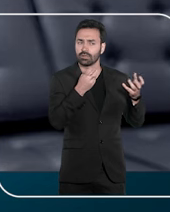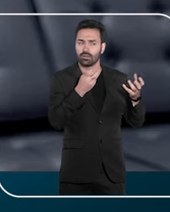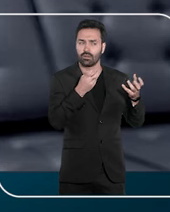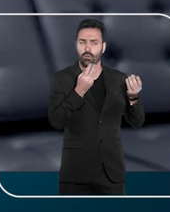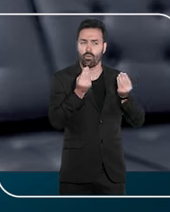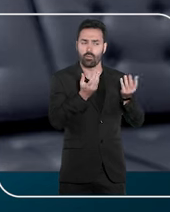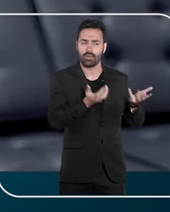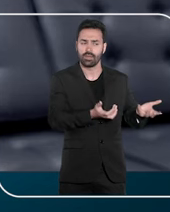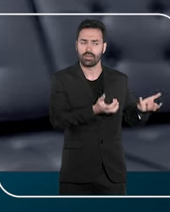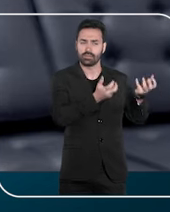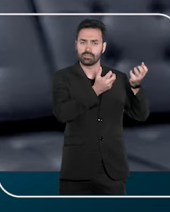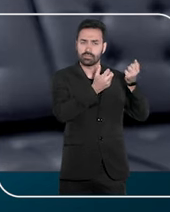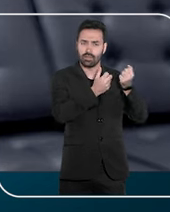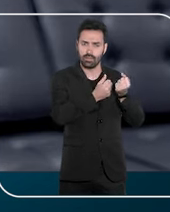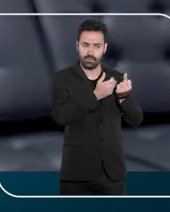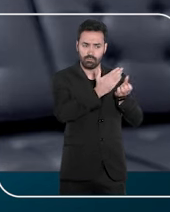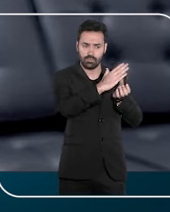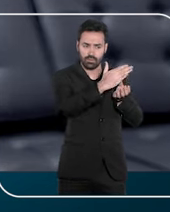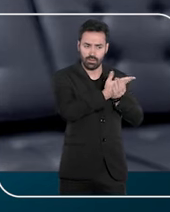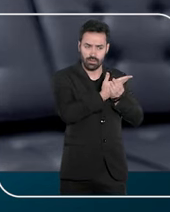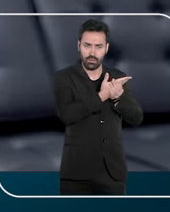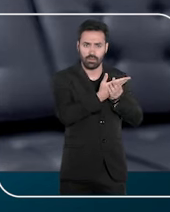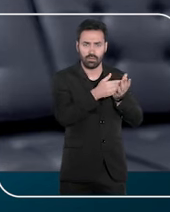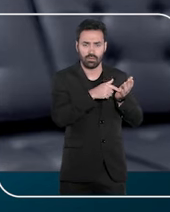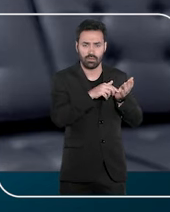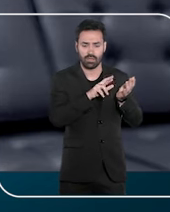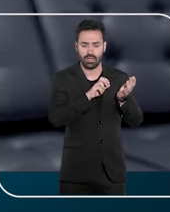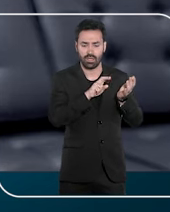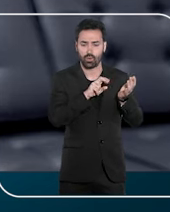para a admissibilidade desse recurso extraordinário,